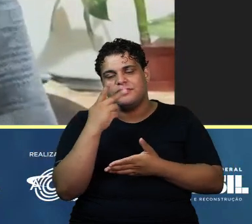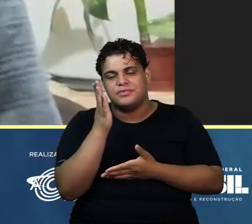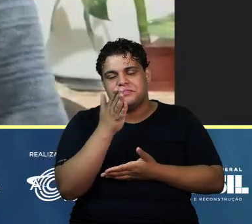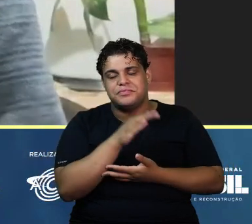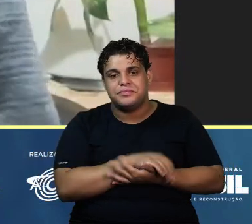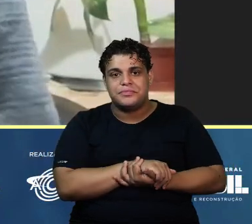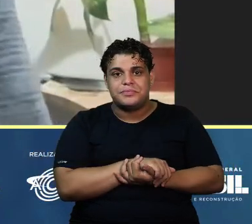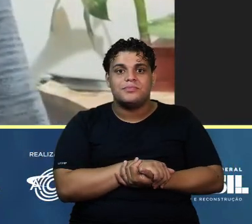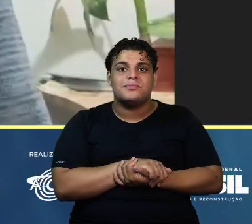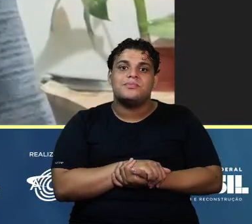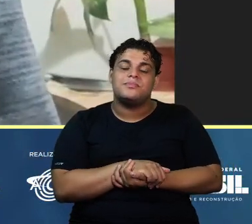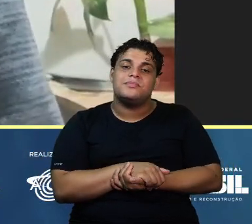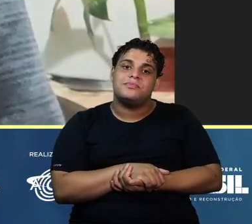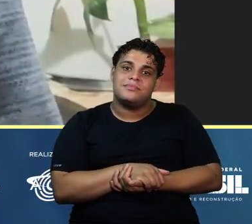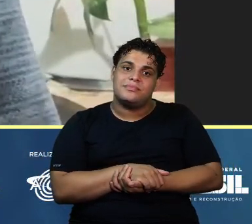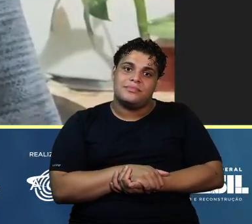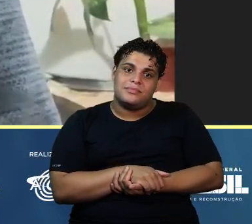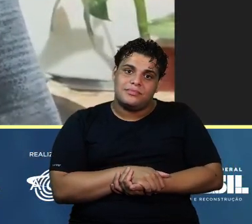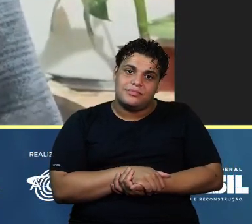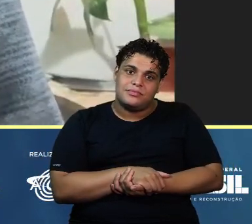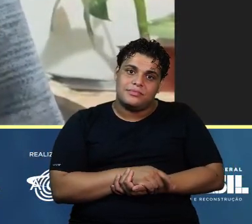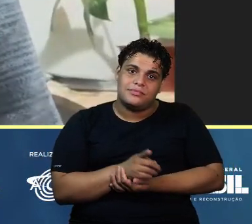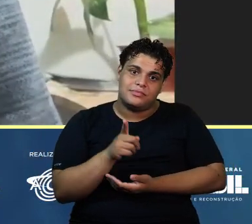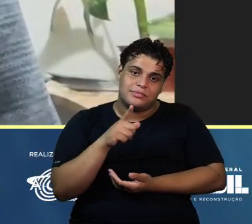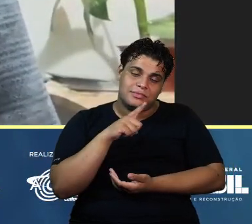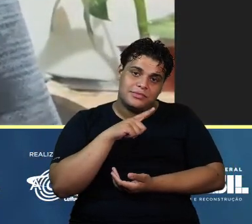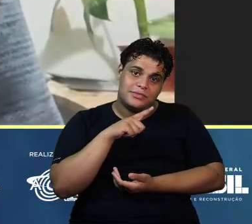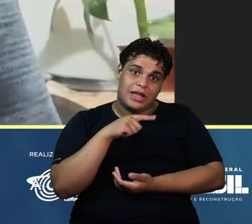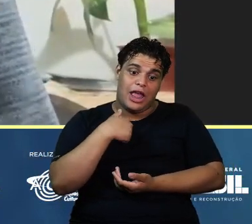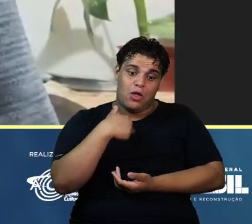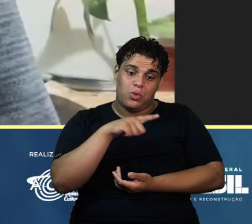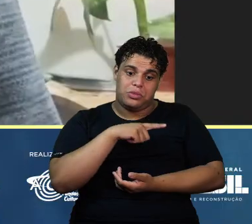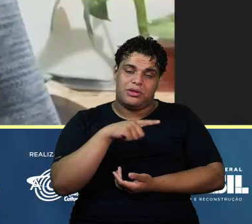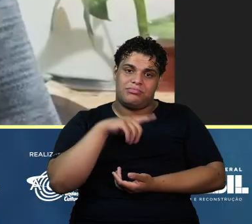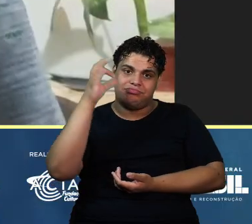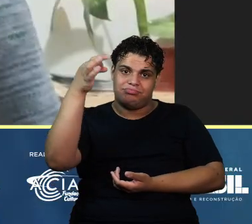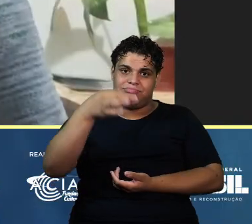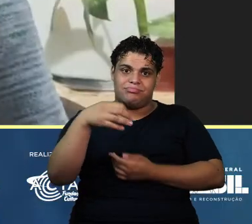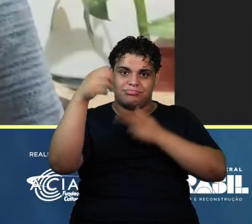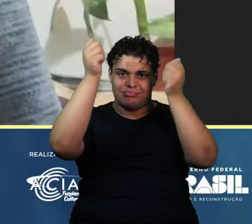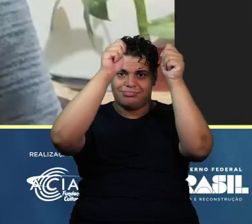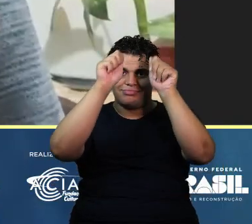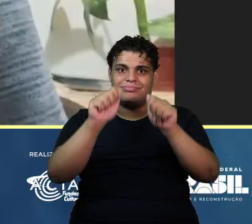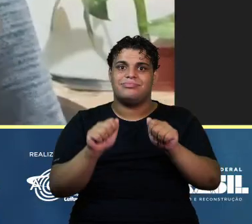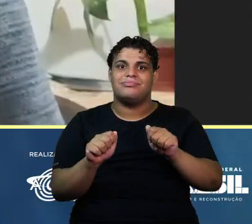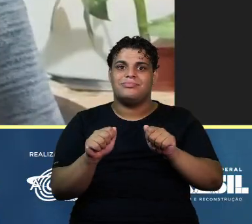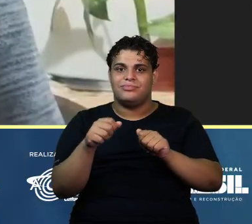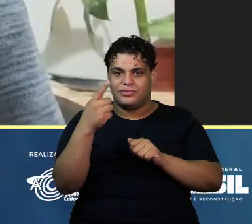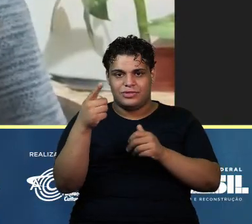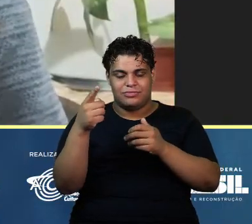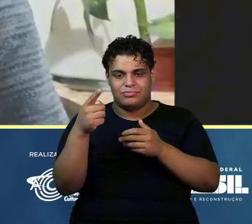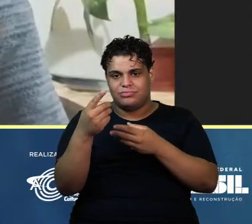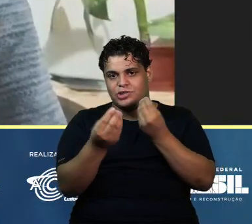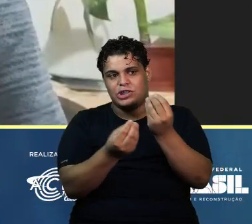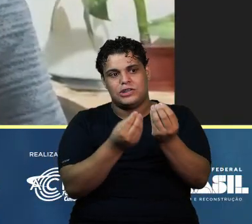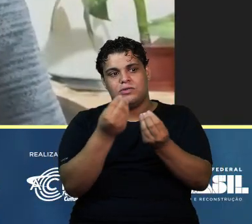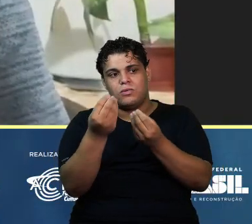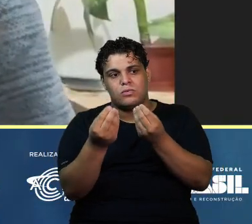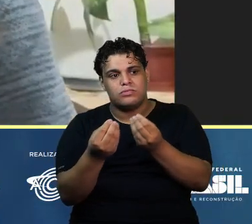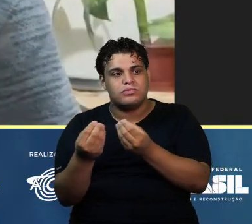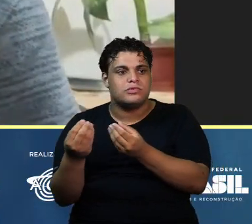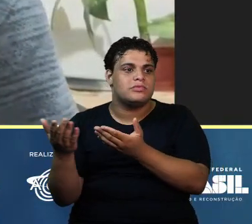aqui, e eu tenho absoluta certeza que a arte é um desses caminhos, né, de